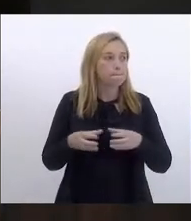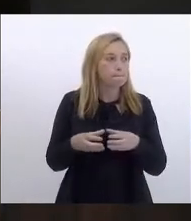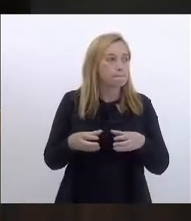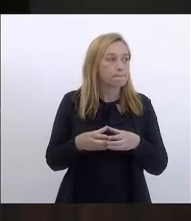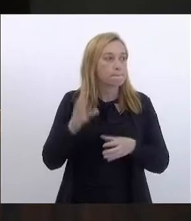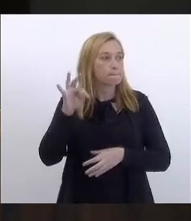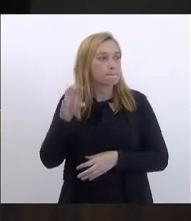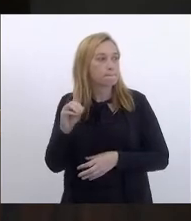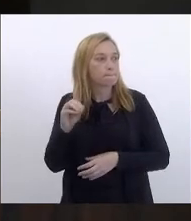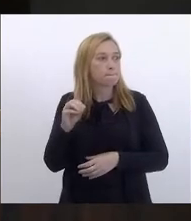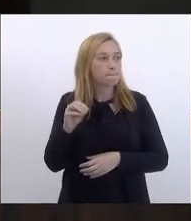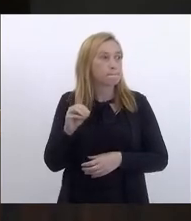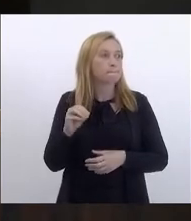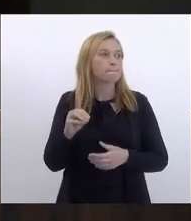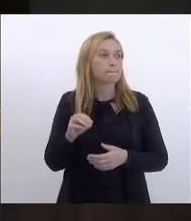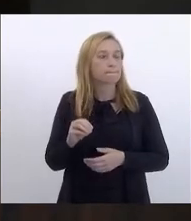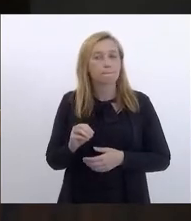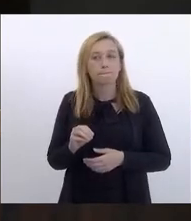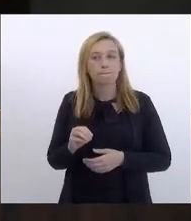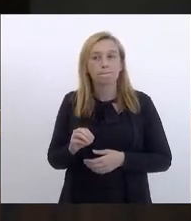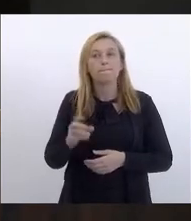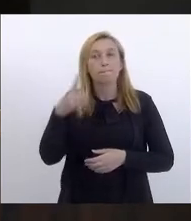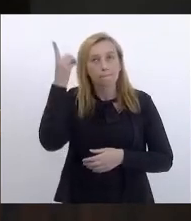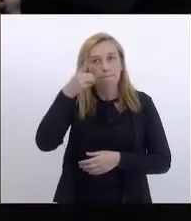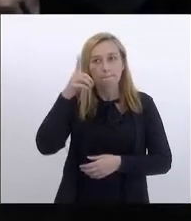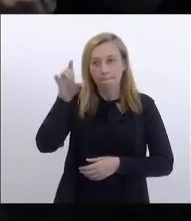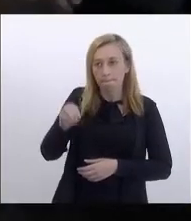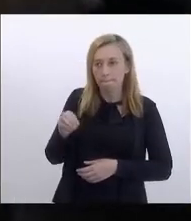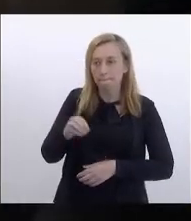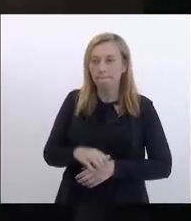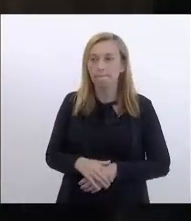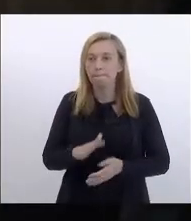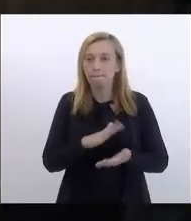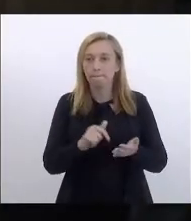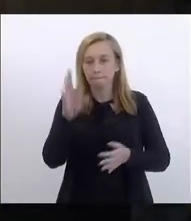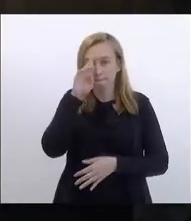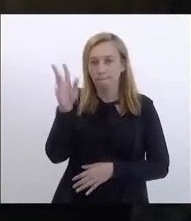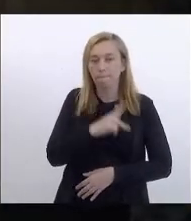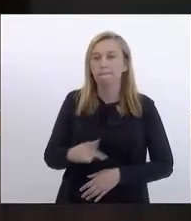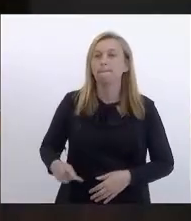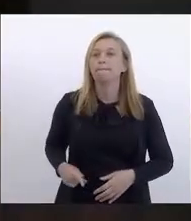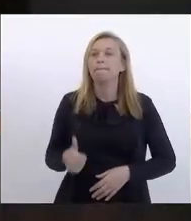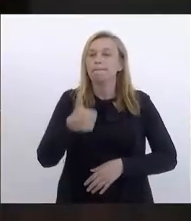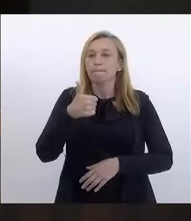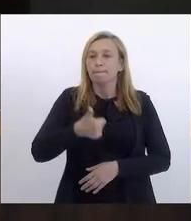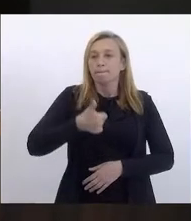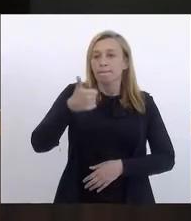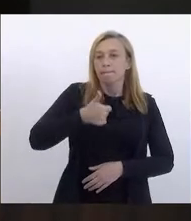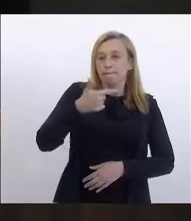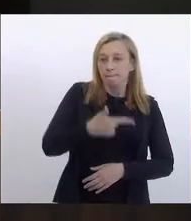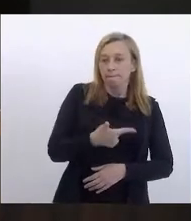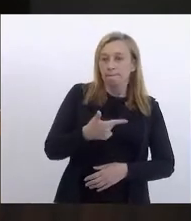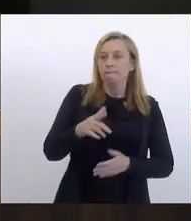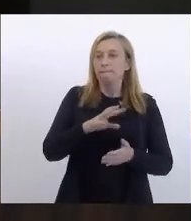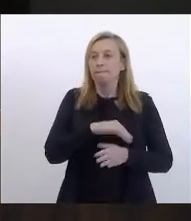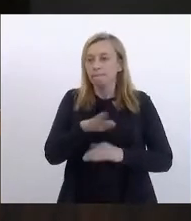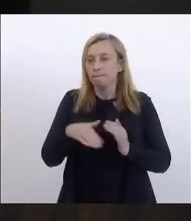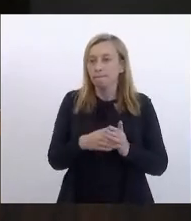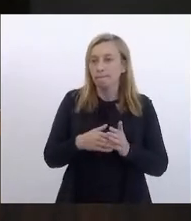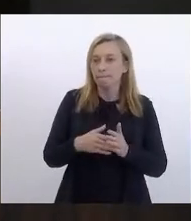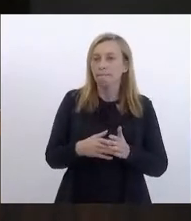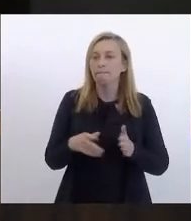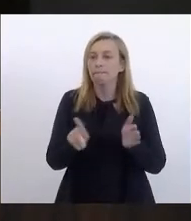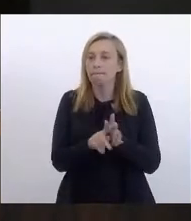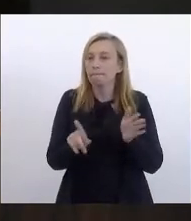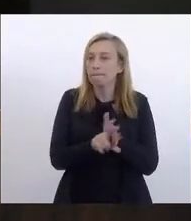condicionais e vetos para emitir o o novo deputado Marcelo Dino pela derrubada senhor presidente décimo segundo da pauta veto parcial aposto ao